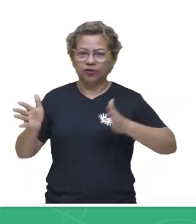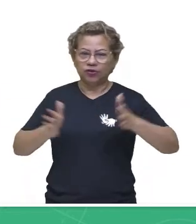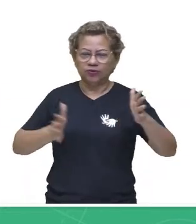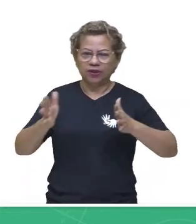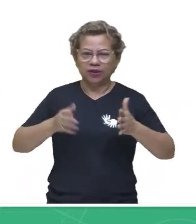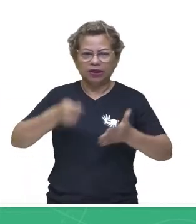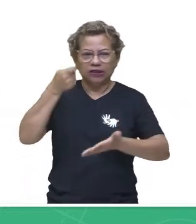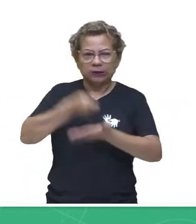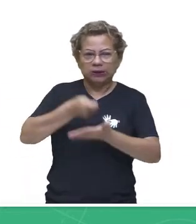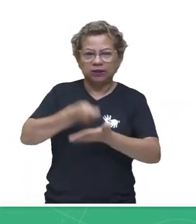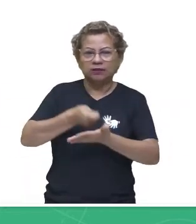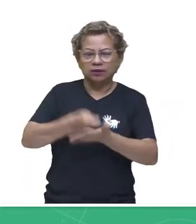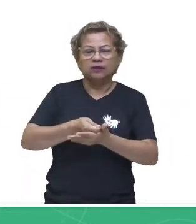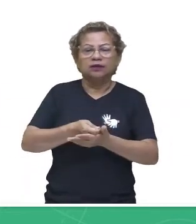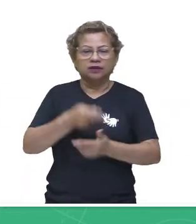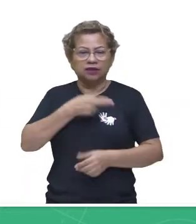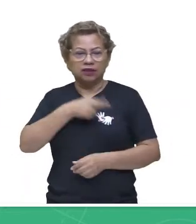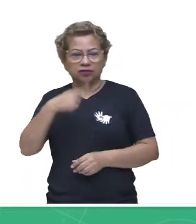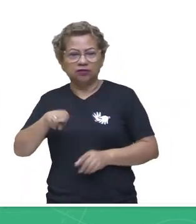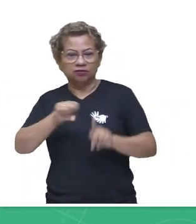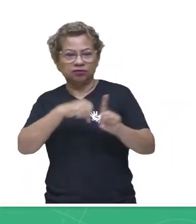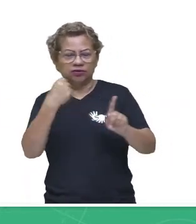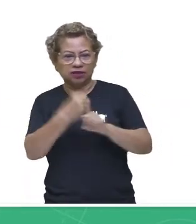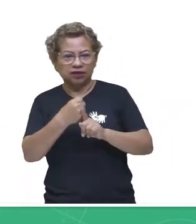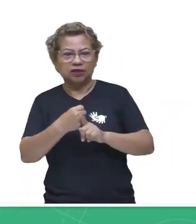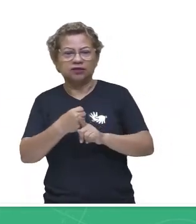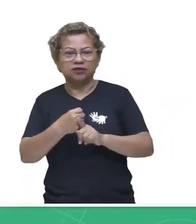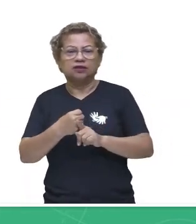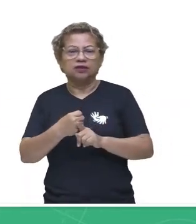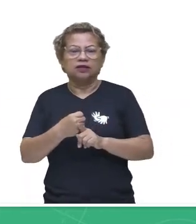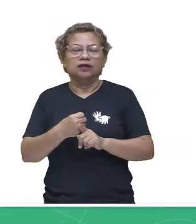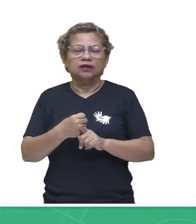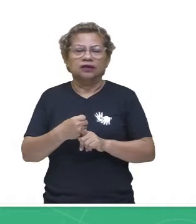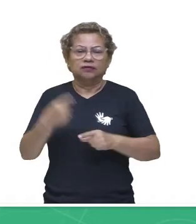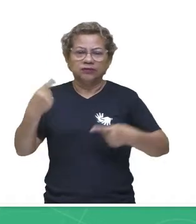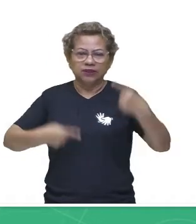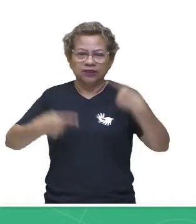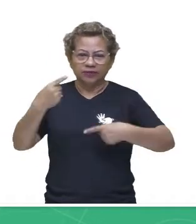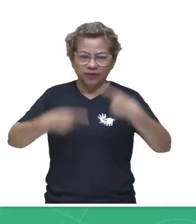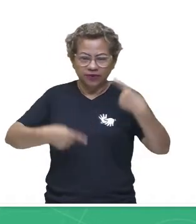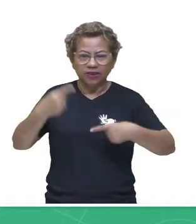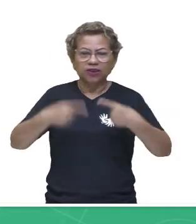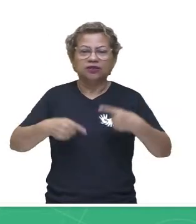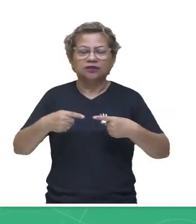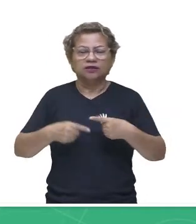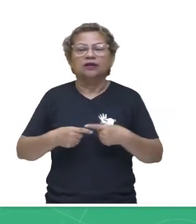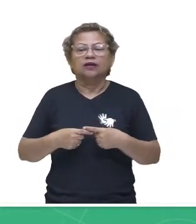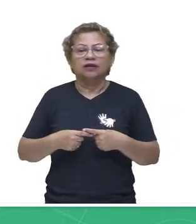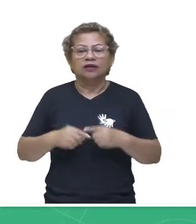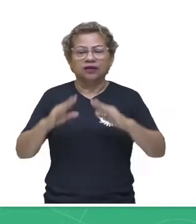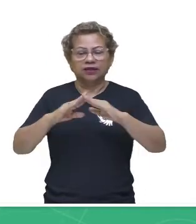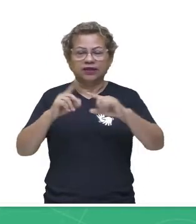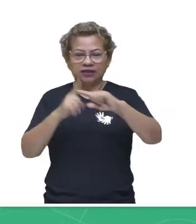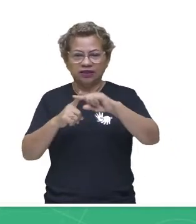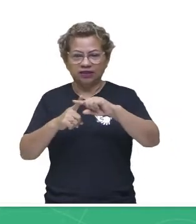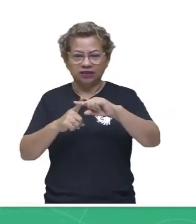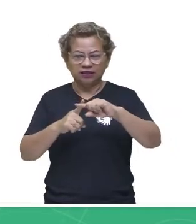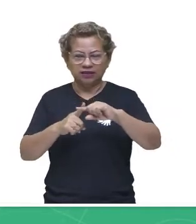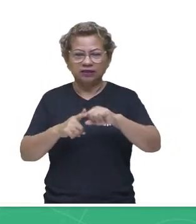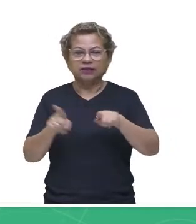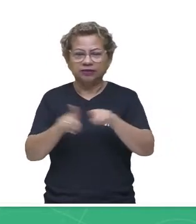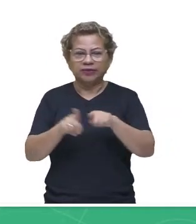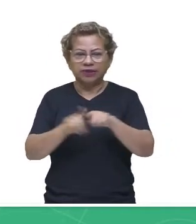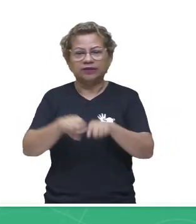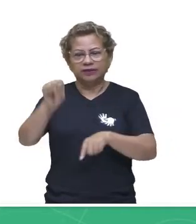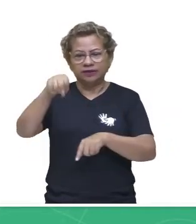Igreja Romana. Perfeito. Verdadeiro também. Perfeito? E o método filosófico